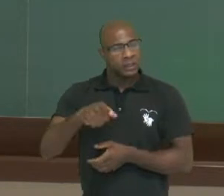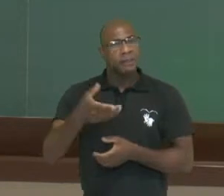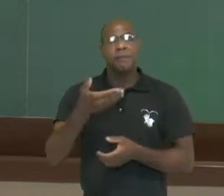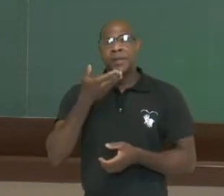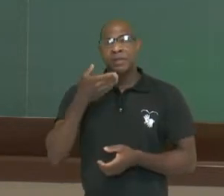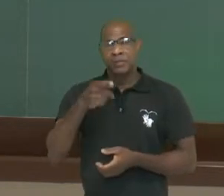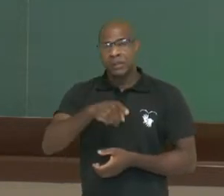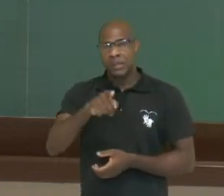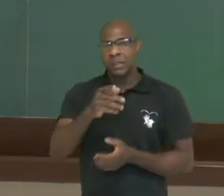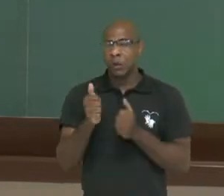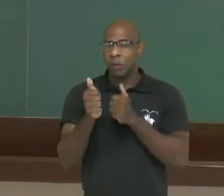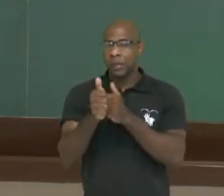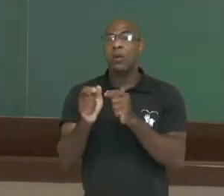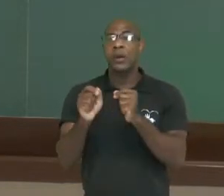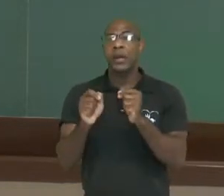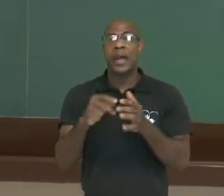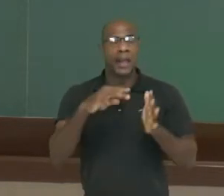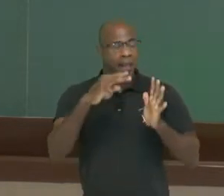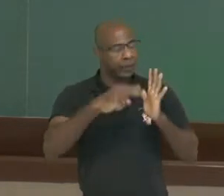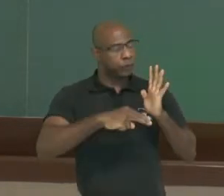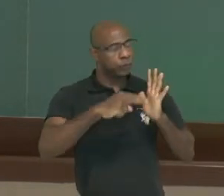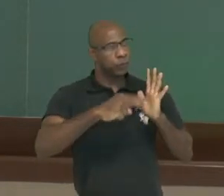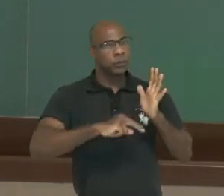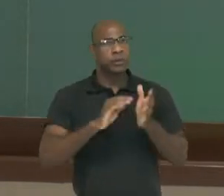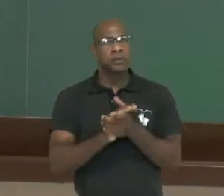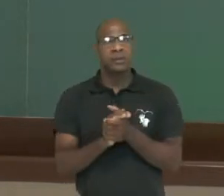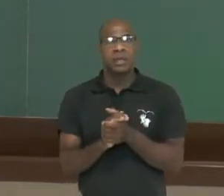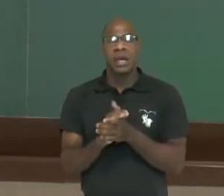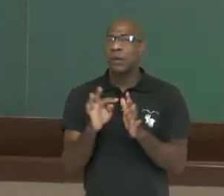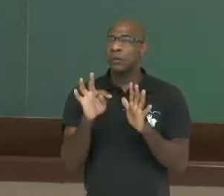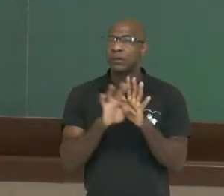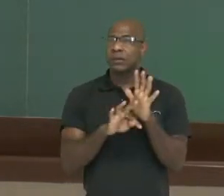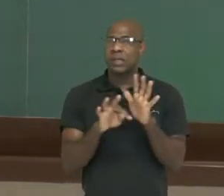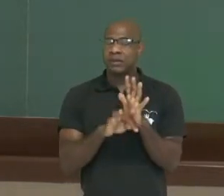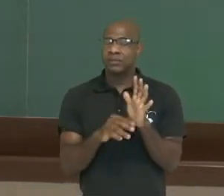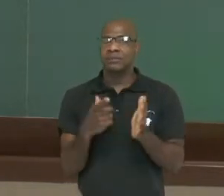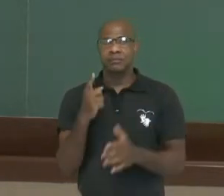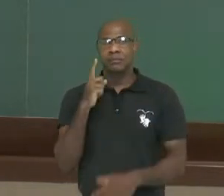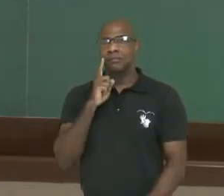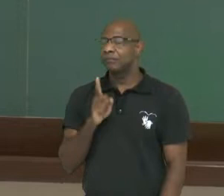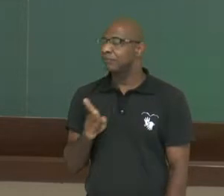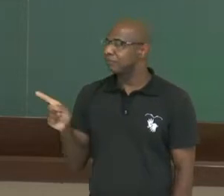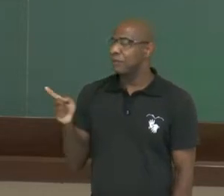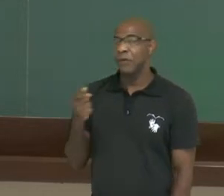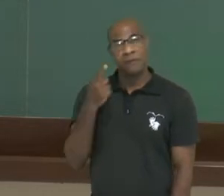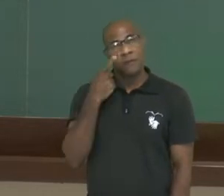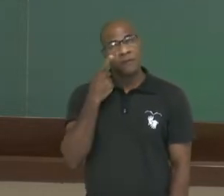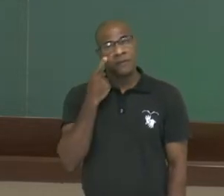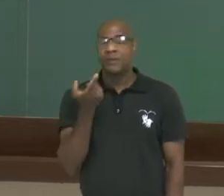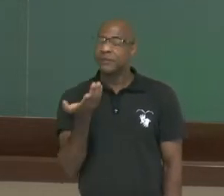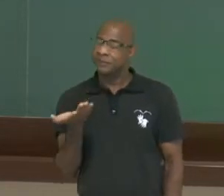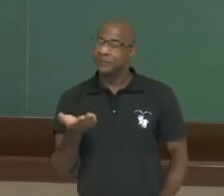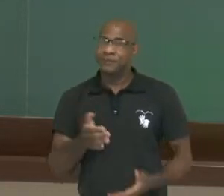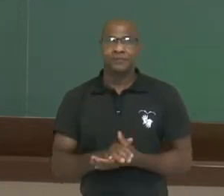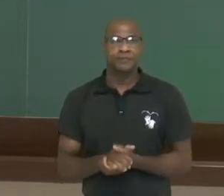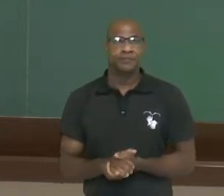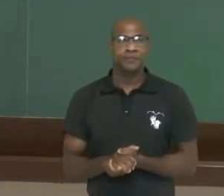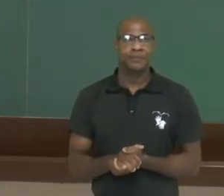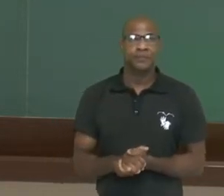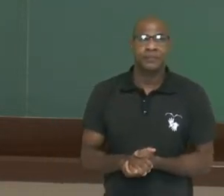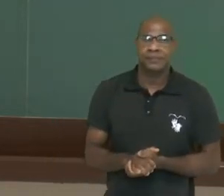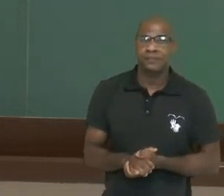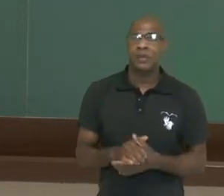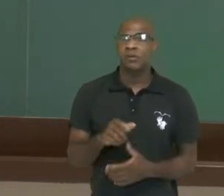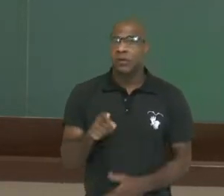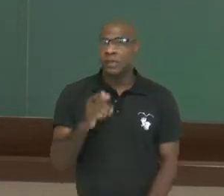a leitura comigo aqui de um pequeno texto. Vamos ver aqui algumas coisas. O que vocês acham, antes de mais nada? Você